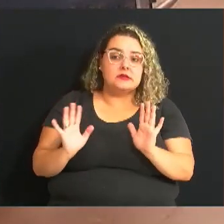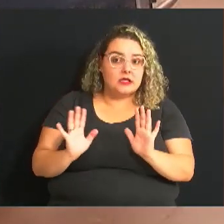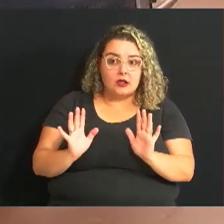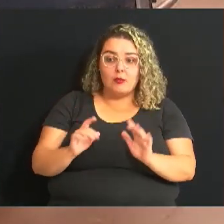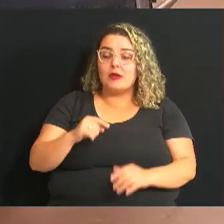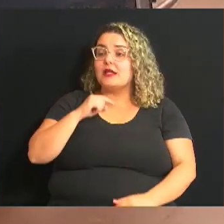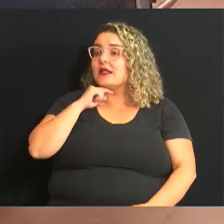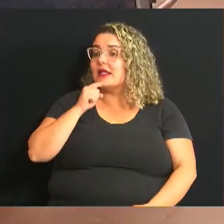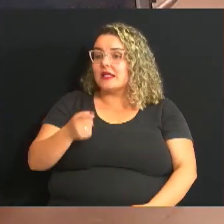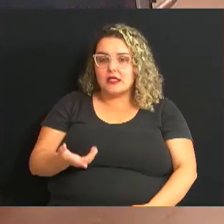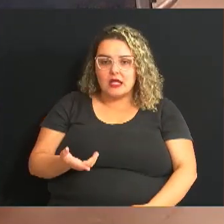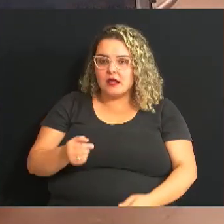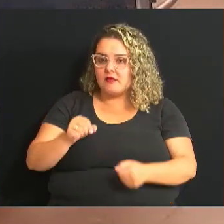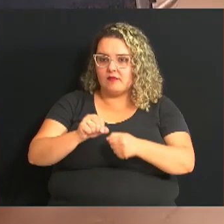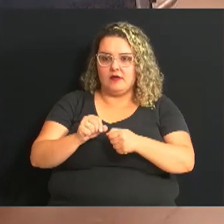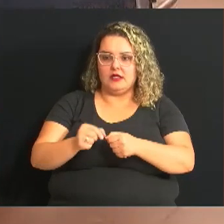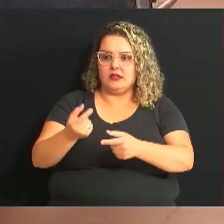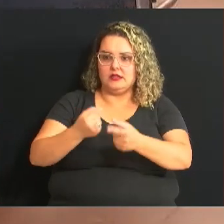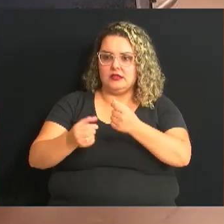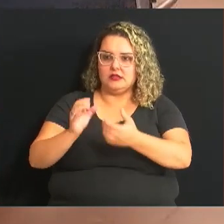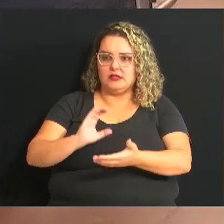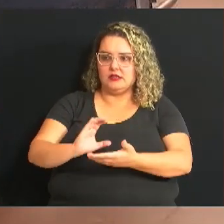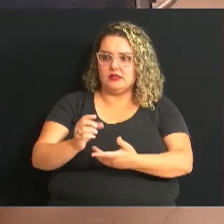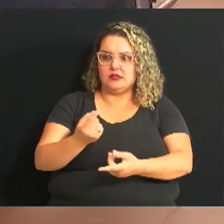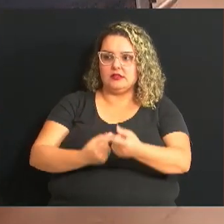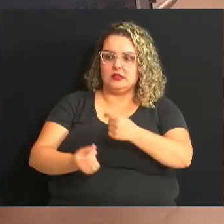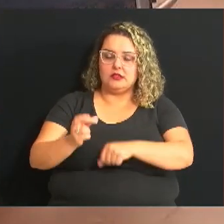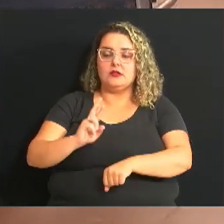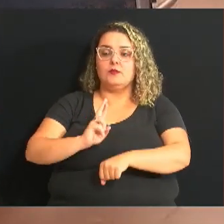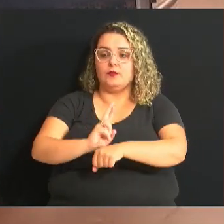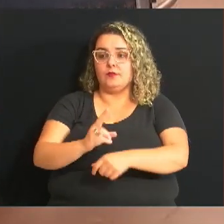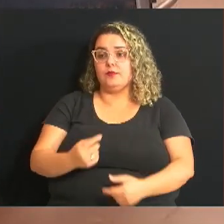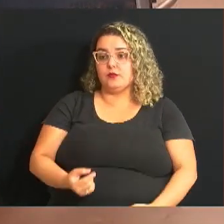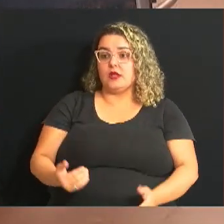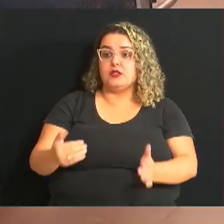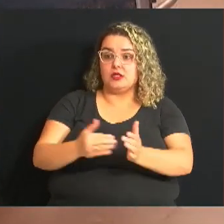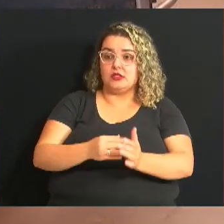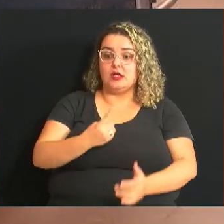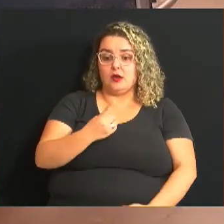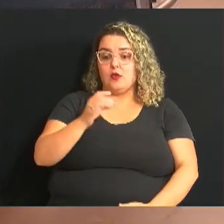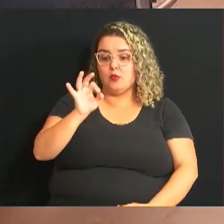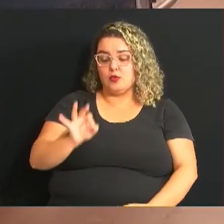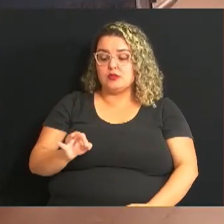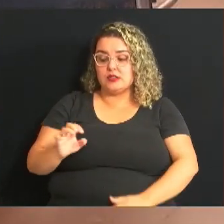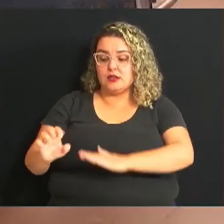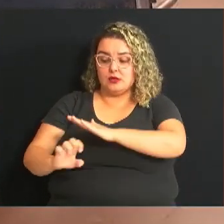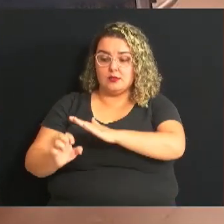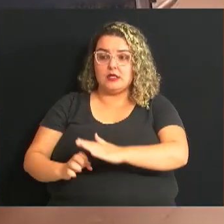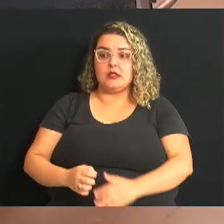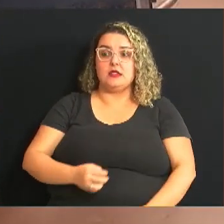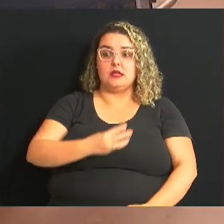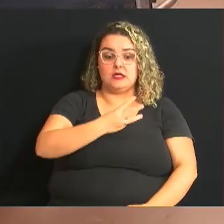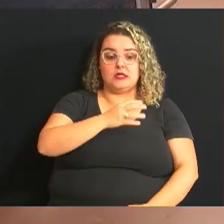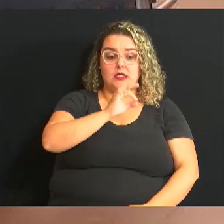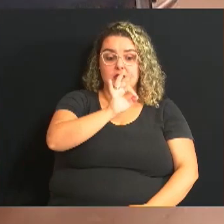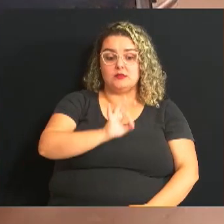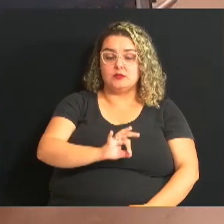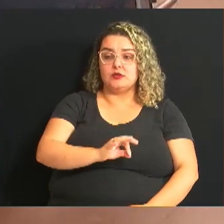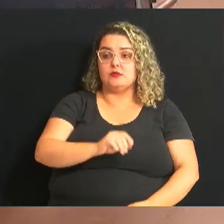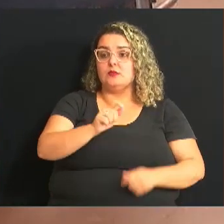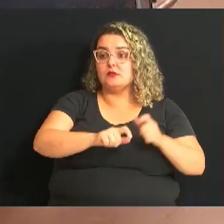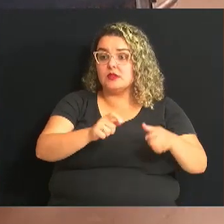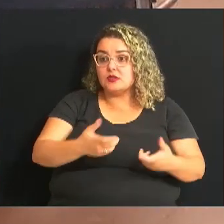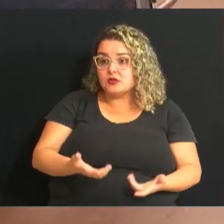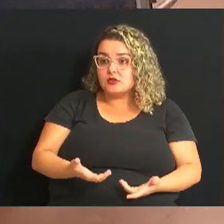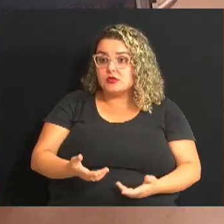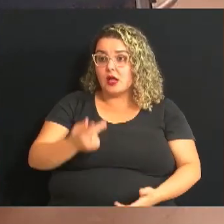ninguém fazer essa destinação desses recursos de até 1% pessoa jurídica e até 6% de pessoa física. E que o